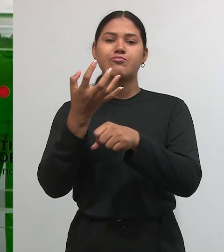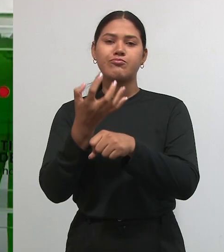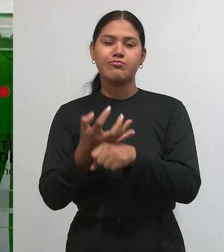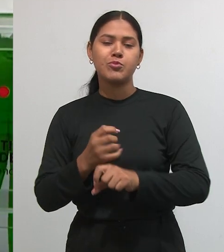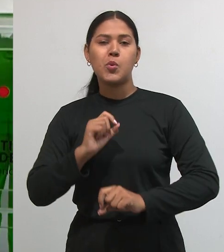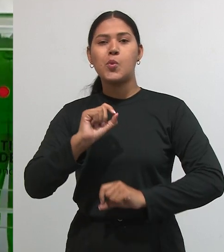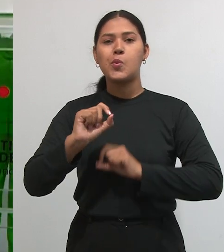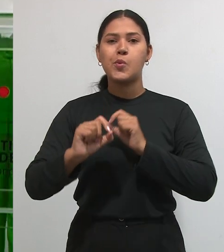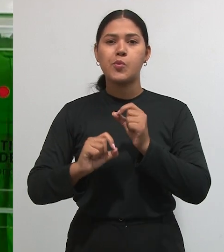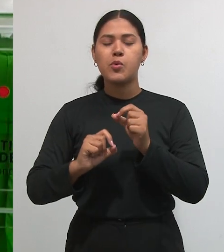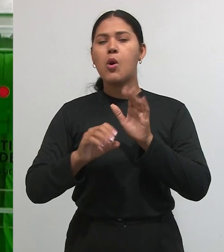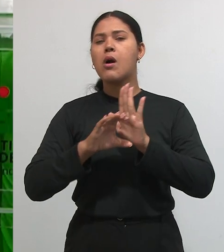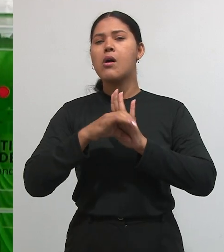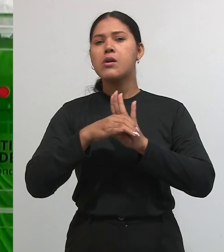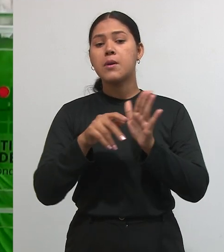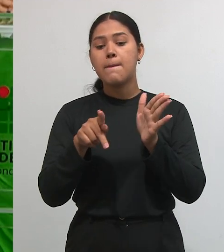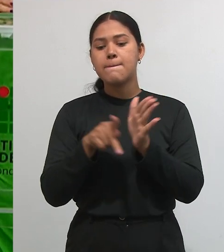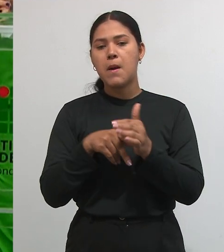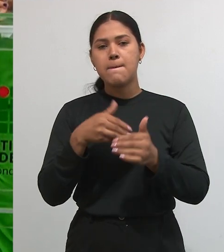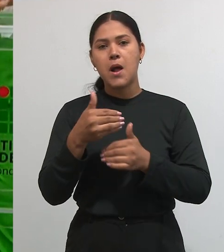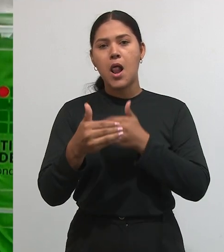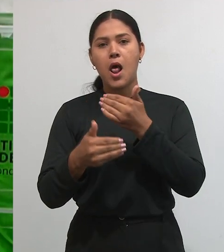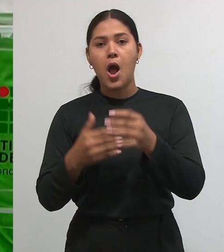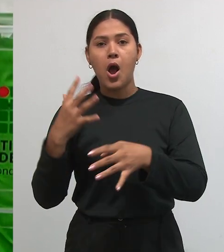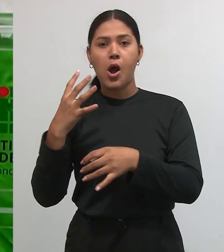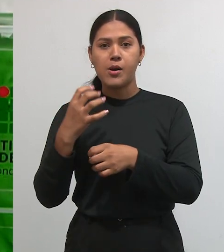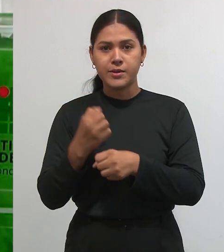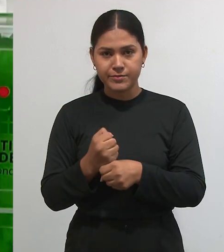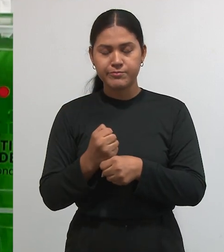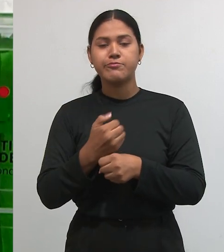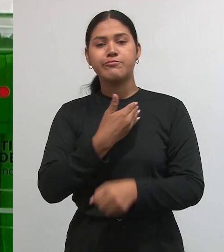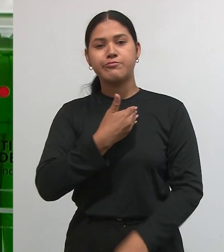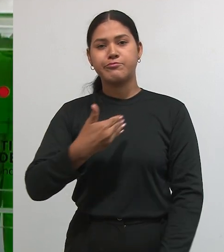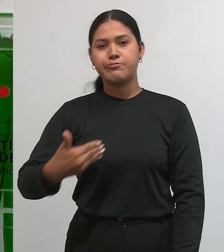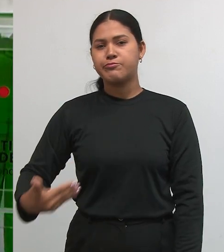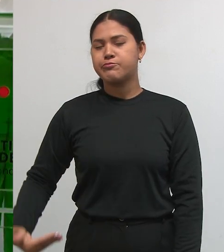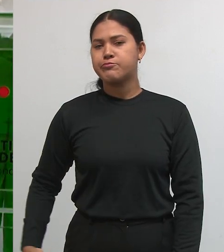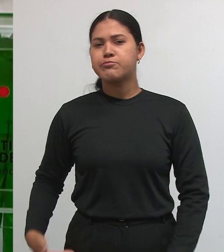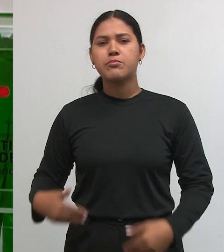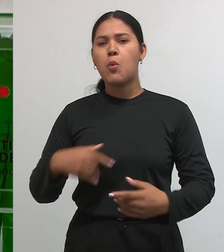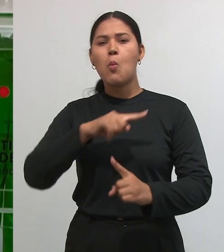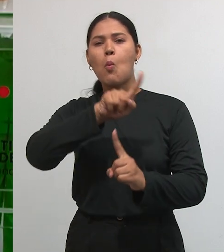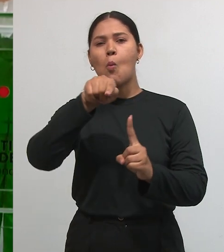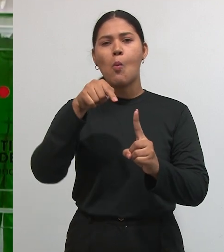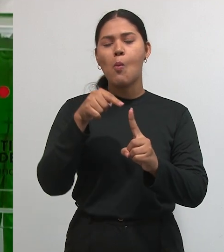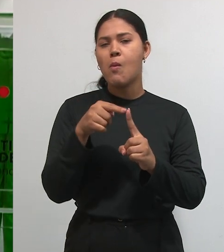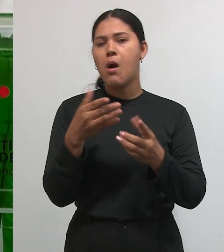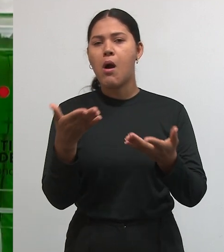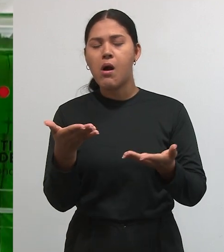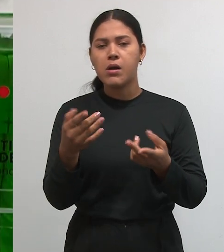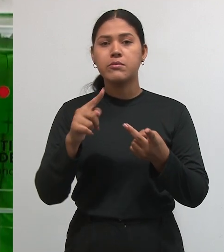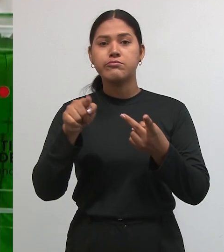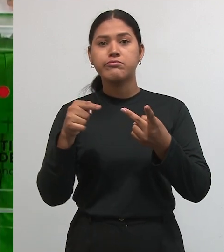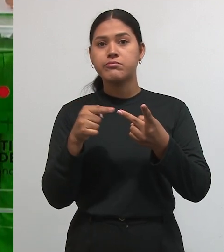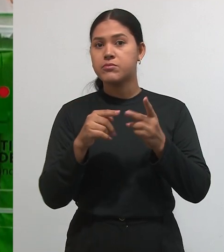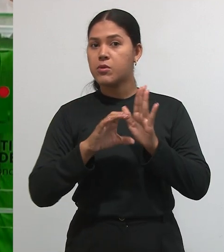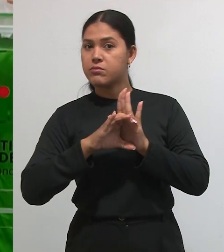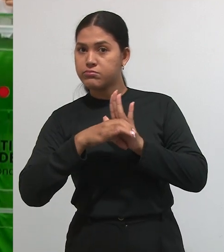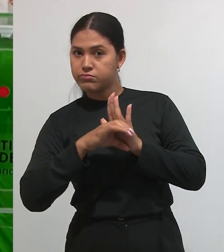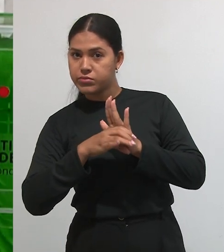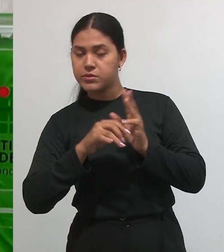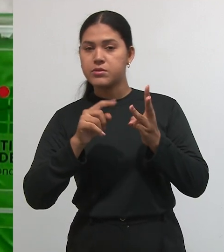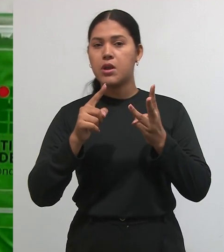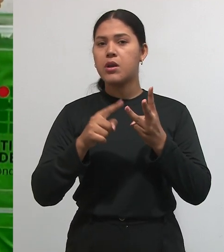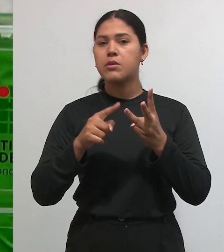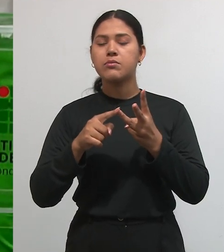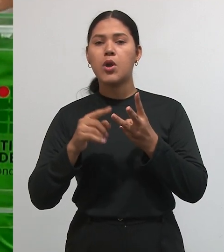vamos estudar os aspectos iniciais de contabilidade pública. Isso mesmo, aqui vocês vão saber quais são o objetivo, o